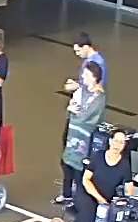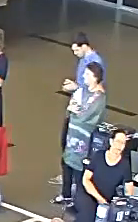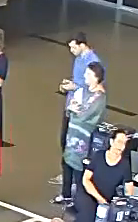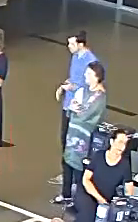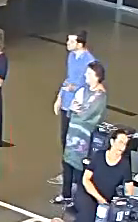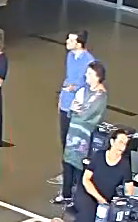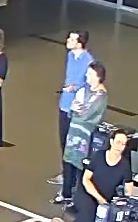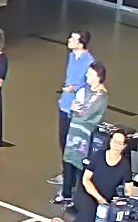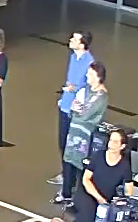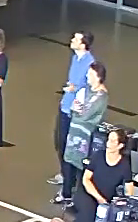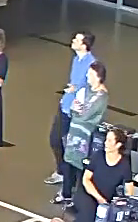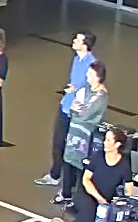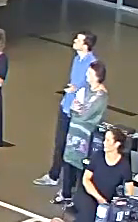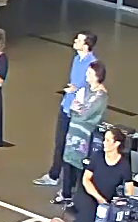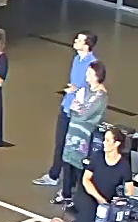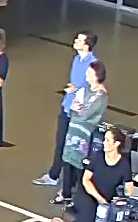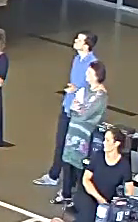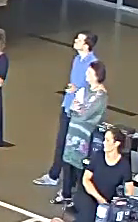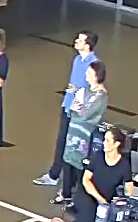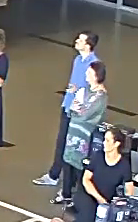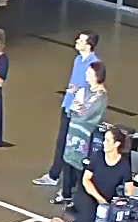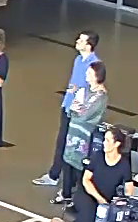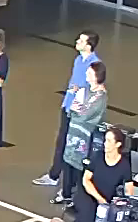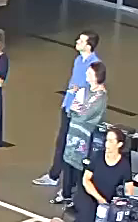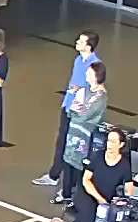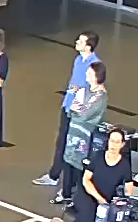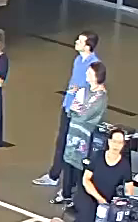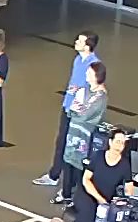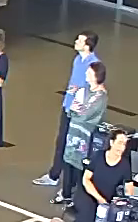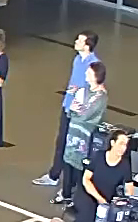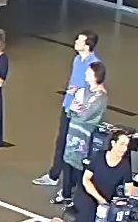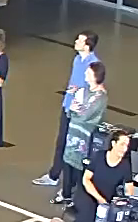agora ele vai transferir ó solta C dele